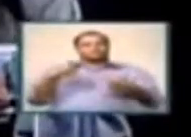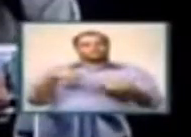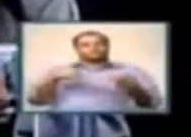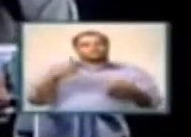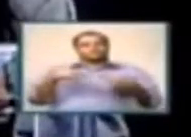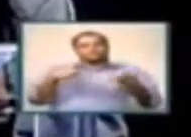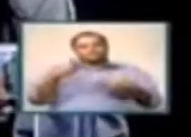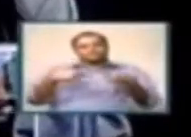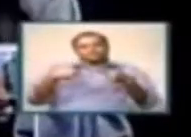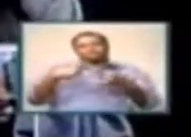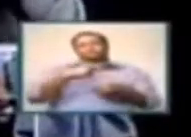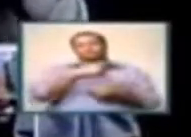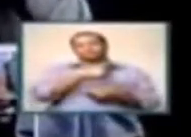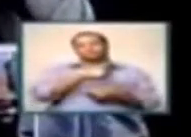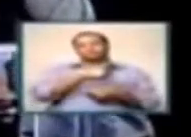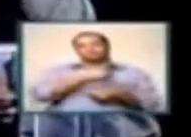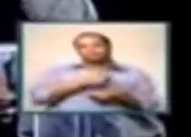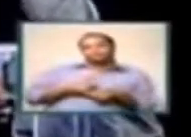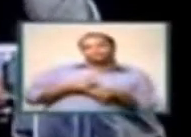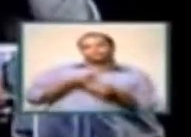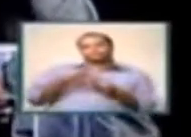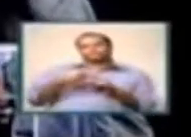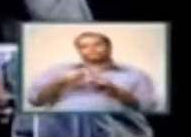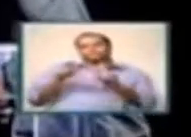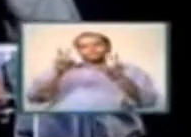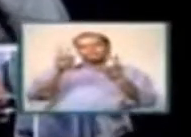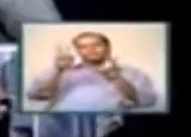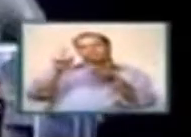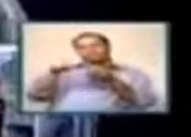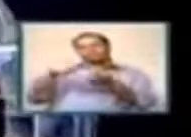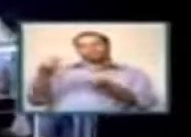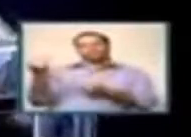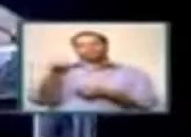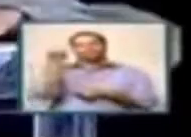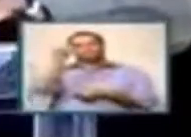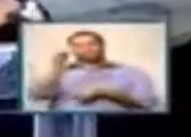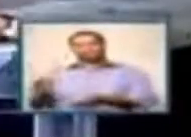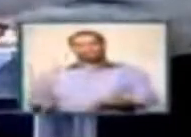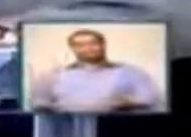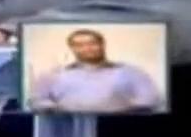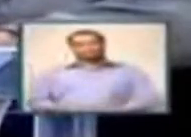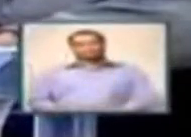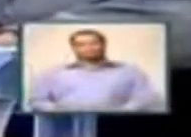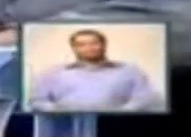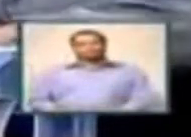público sobre o tema, o que torna a sua iniciativa ainda mais relevante.